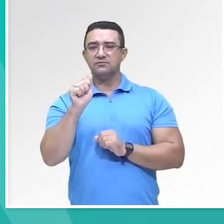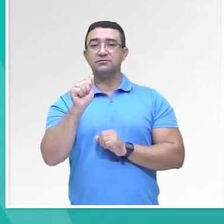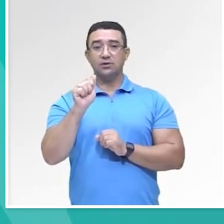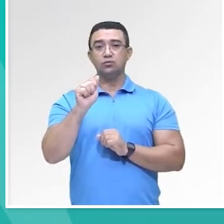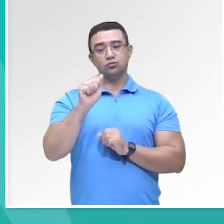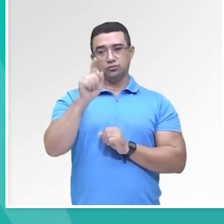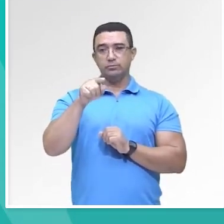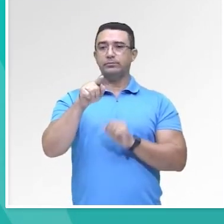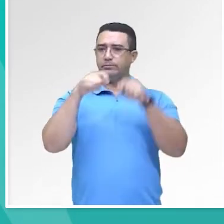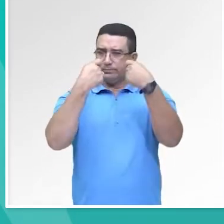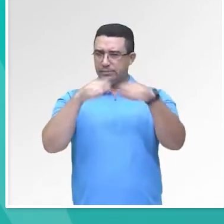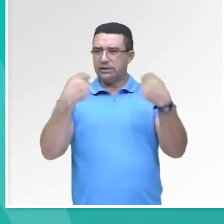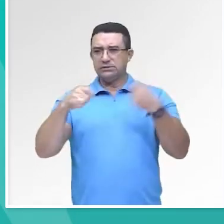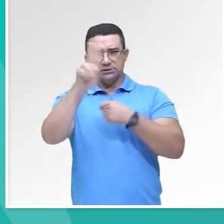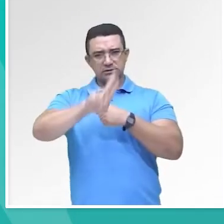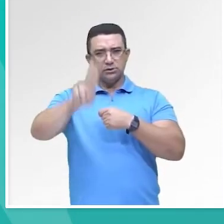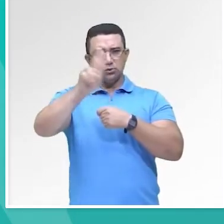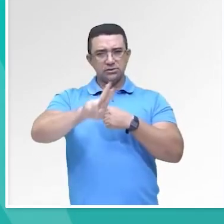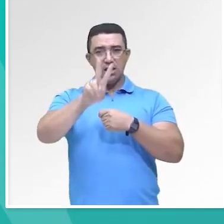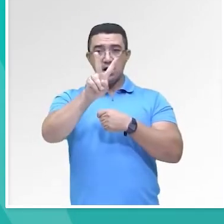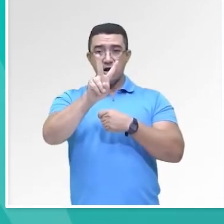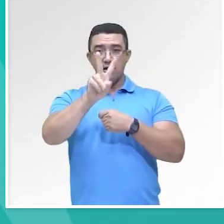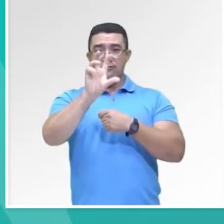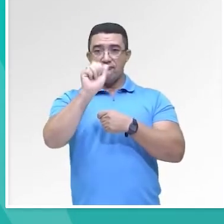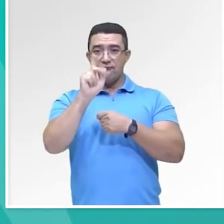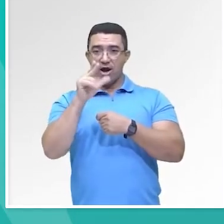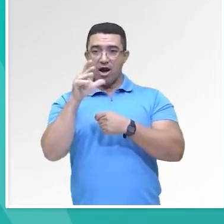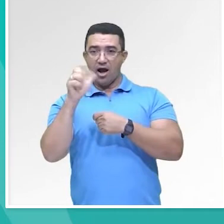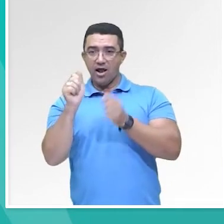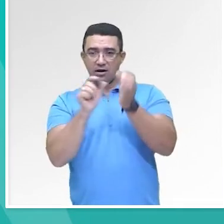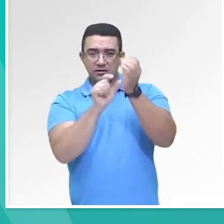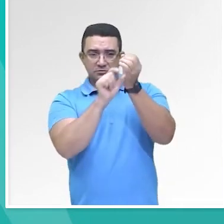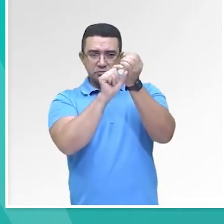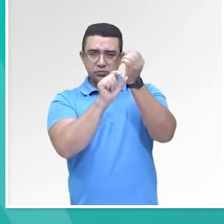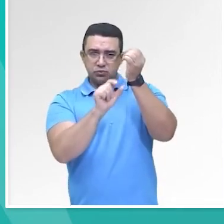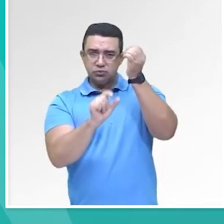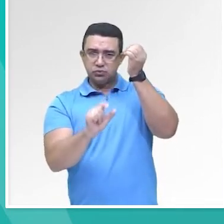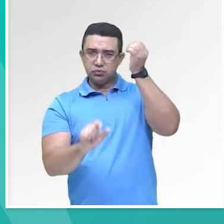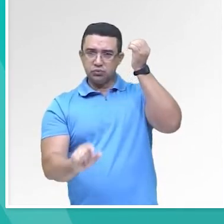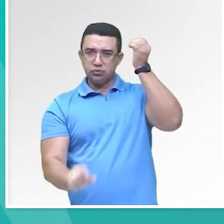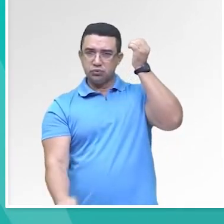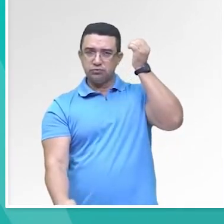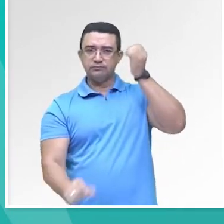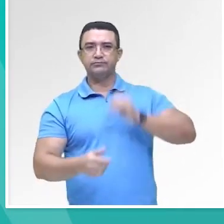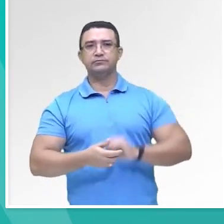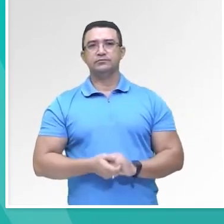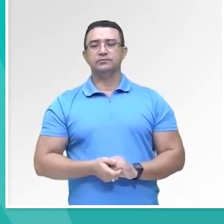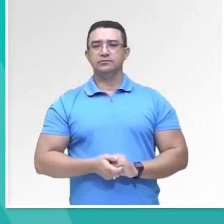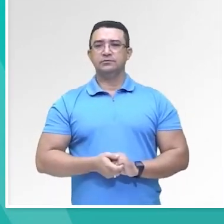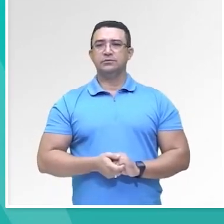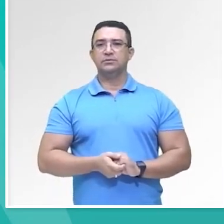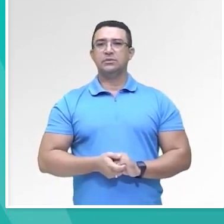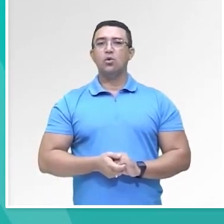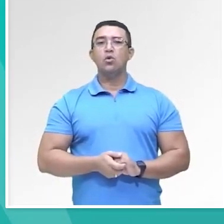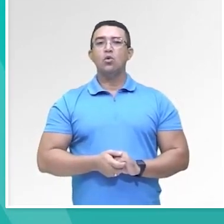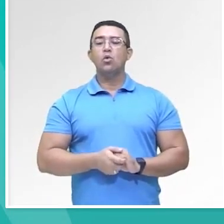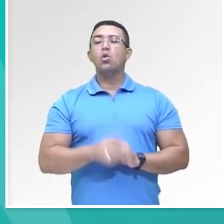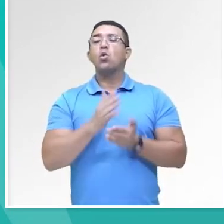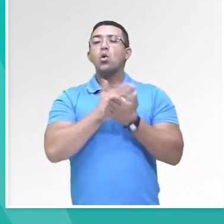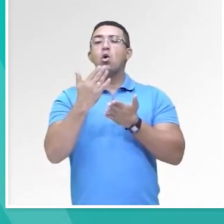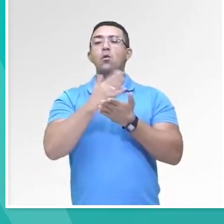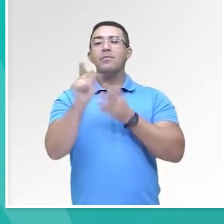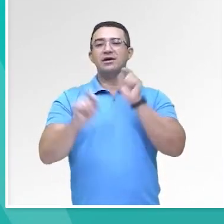Então, observem primeiramente. Perfeito. Então, olha só. O salto com vara começa justamente